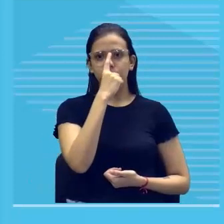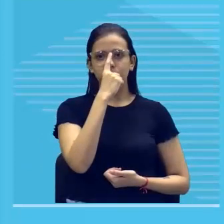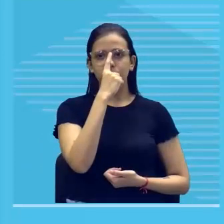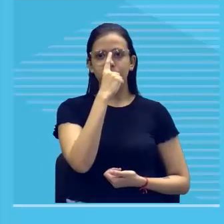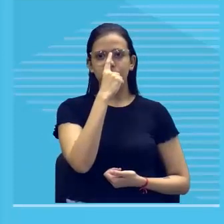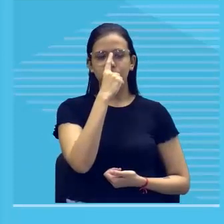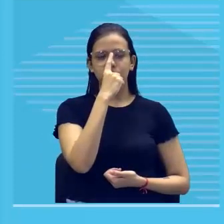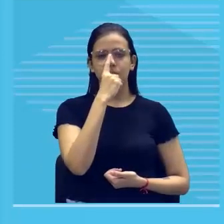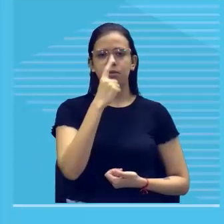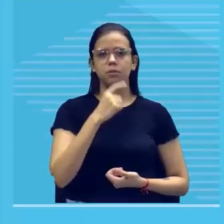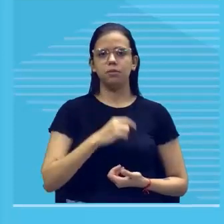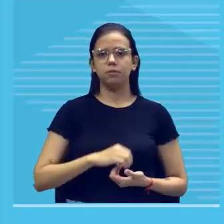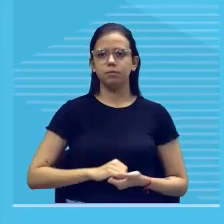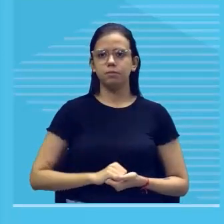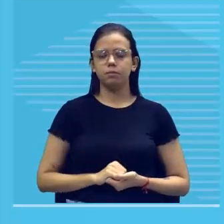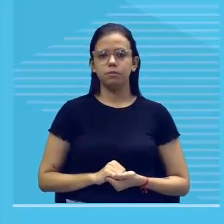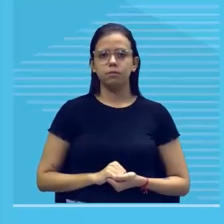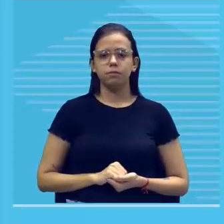Bom